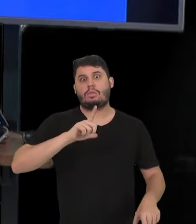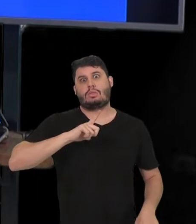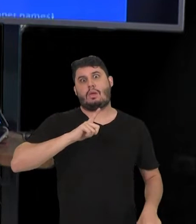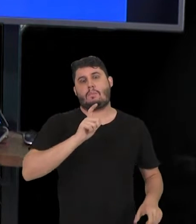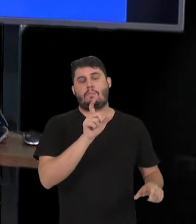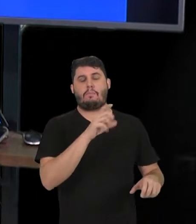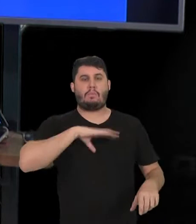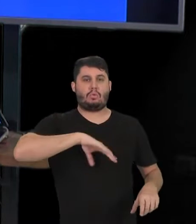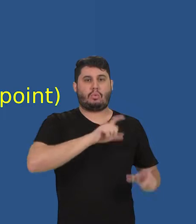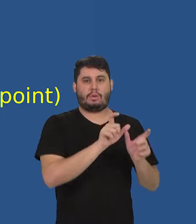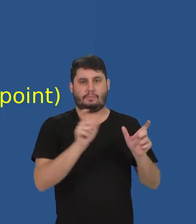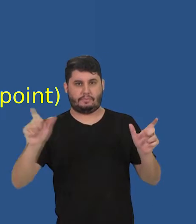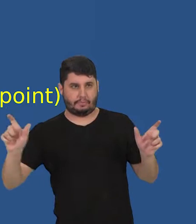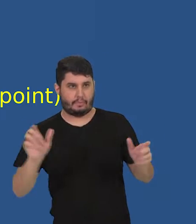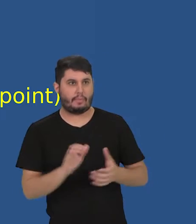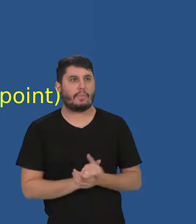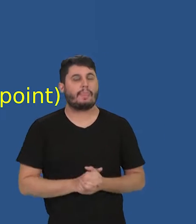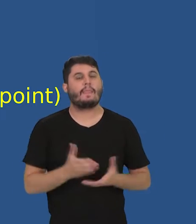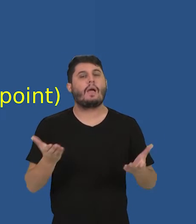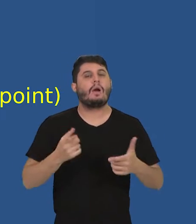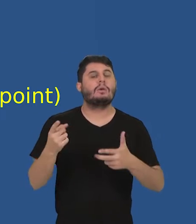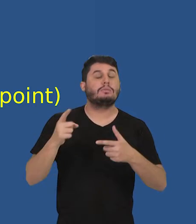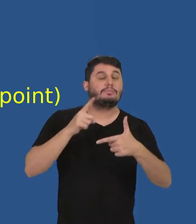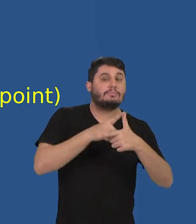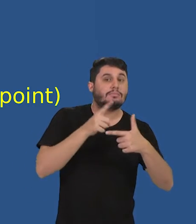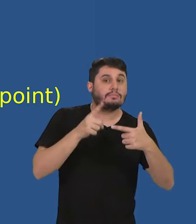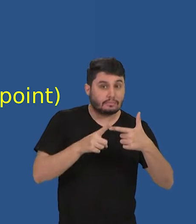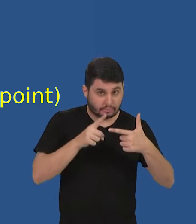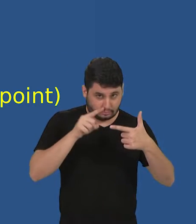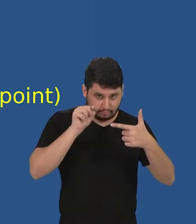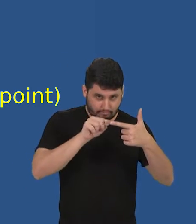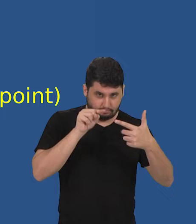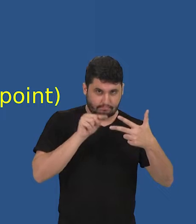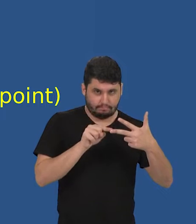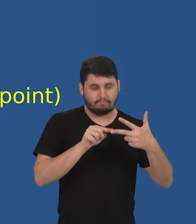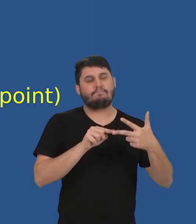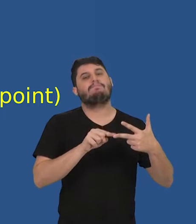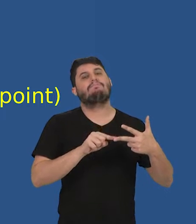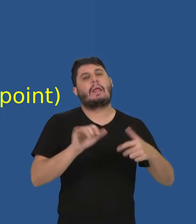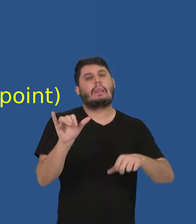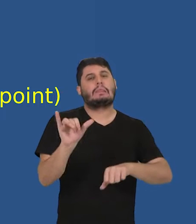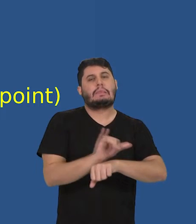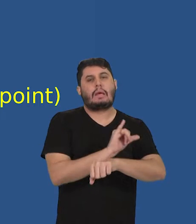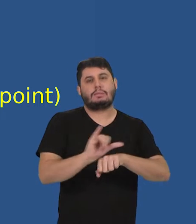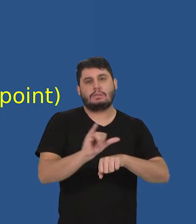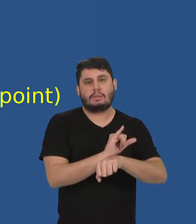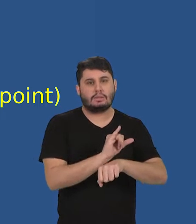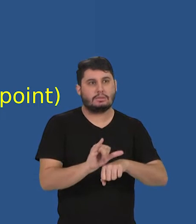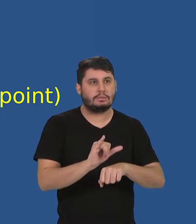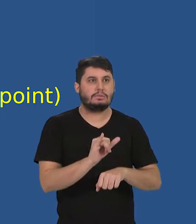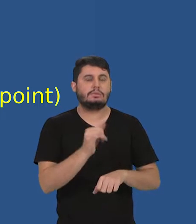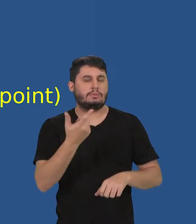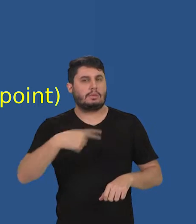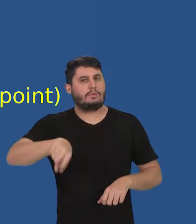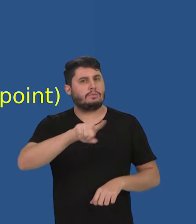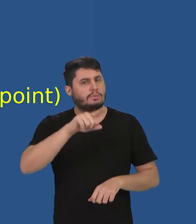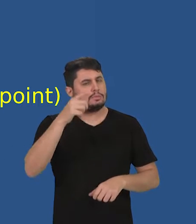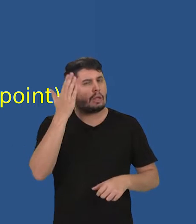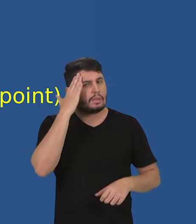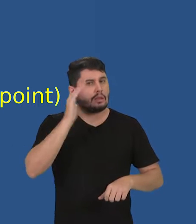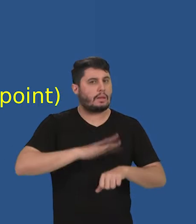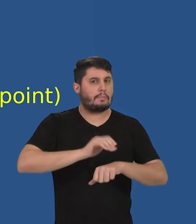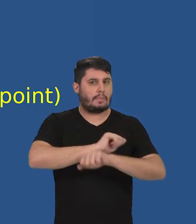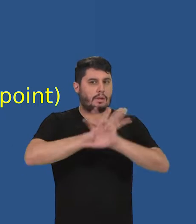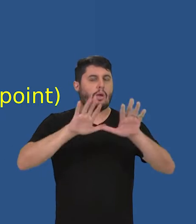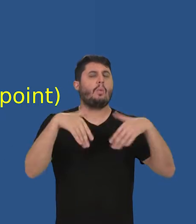Aqui vou colocar as duas de uma vez, são 2 técnicas usadas para você entender um texto melhor. A primeira chama skimming e a segunda scanning.